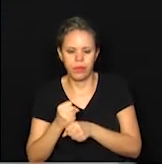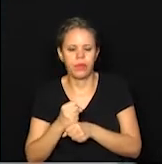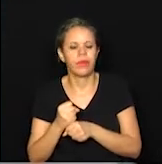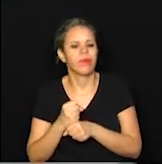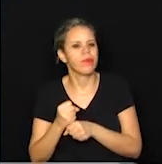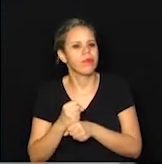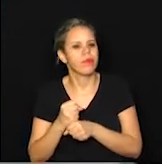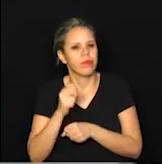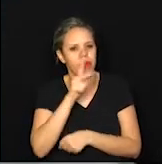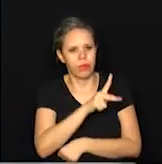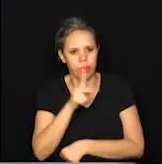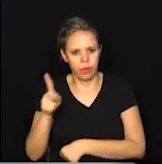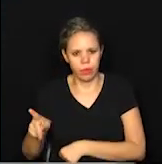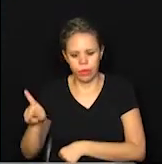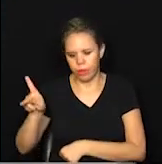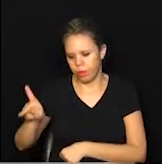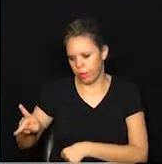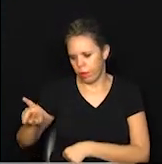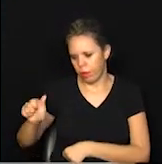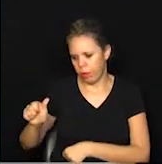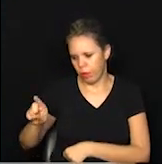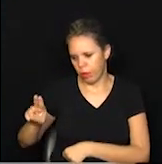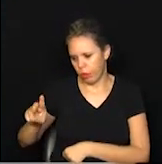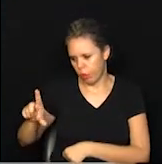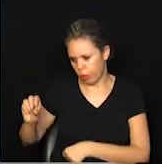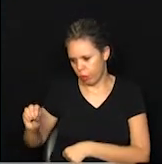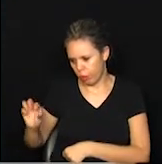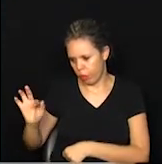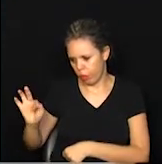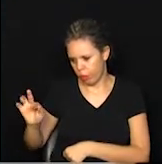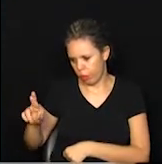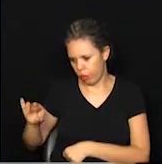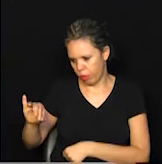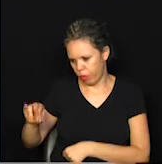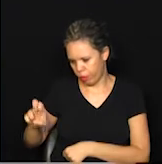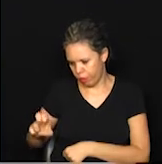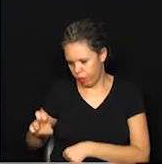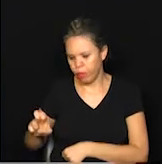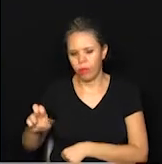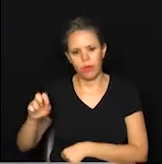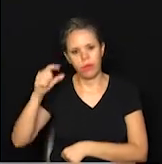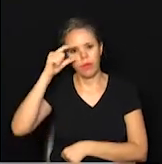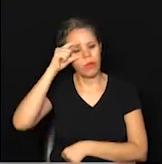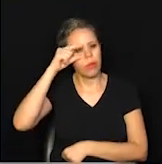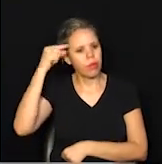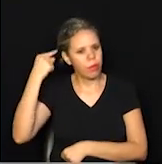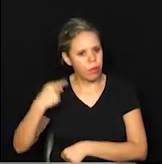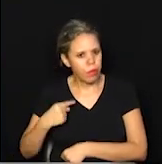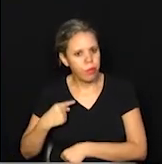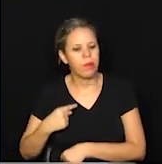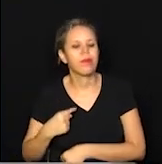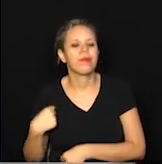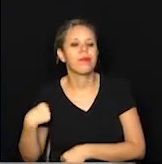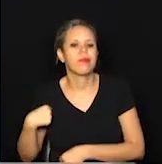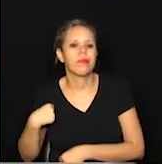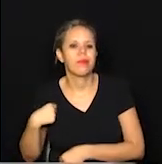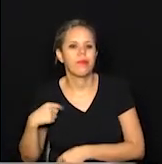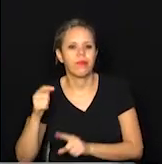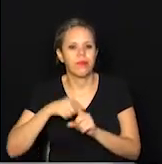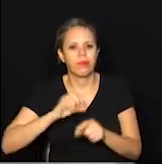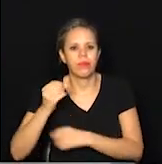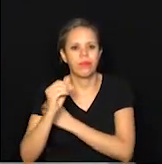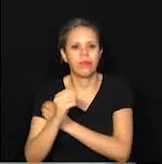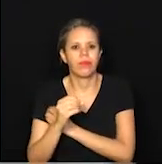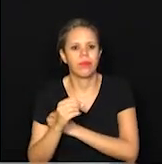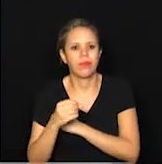Esse ano é um ano marcado por diversas comemorações relacionadas a esse centenário. A ideia é que a gente faça, então, em outubro,